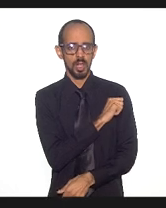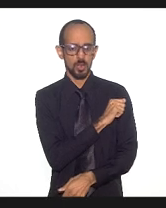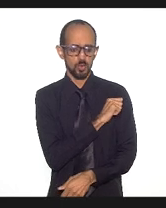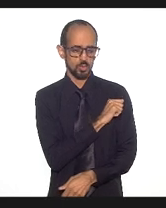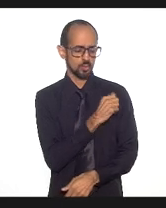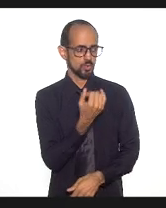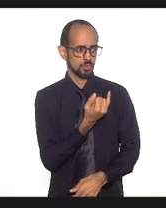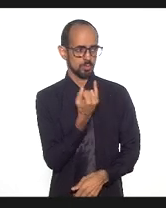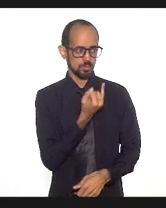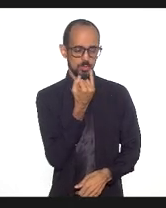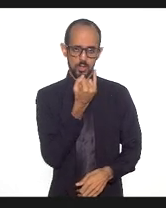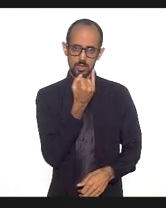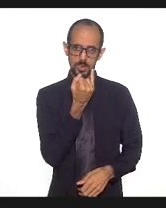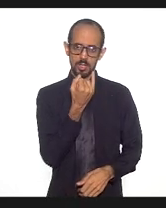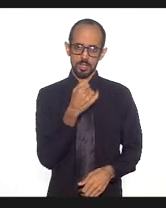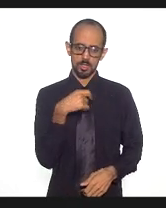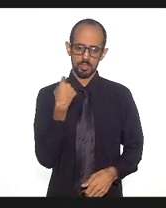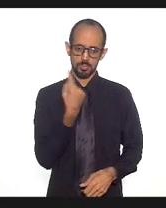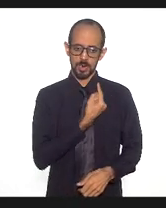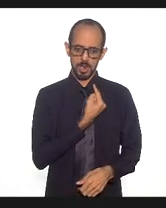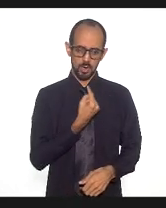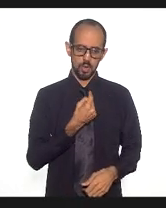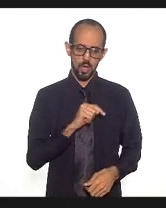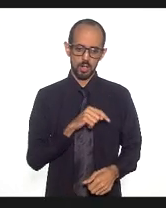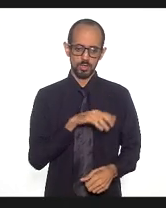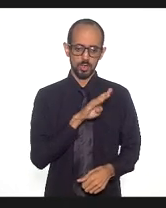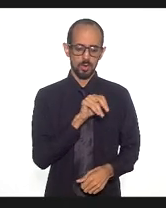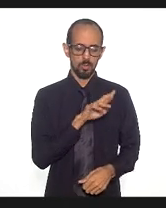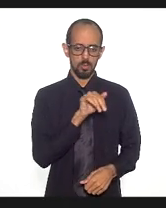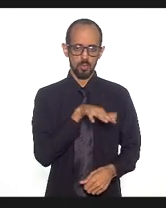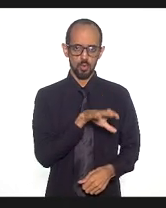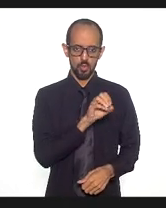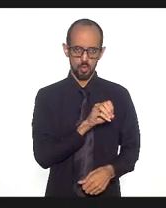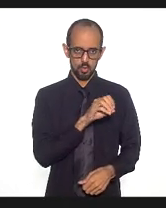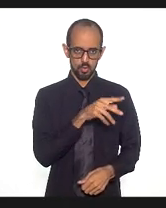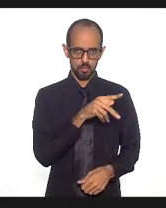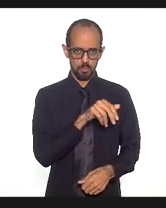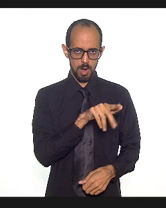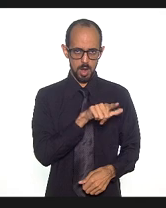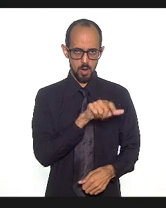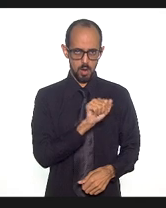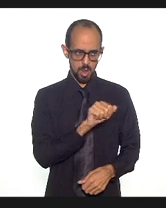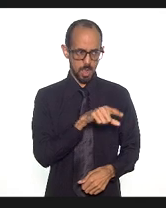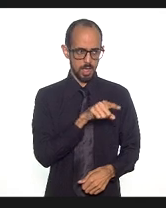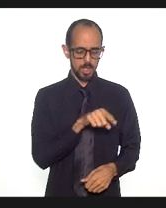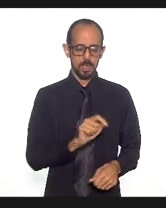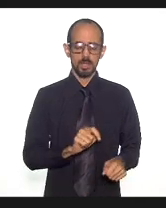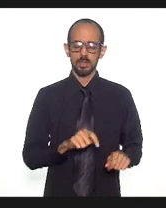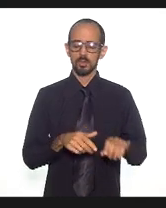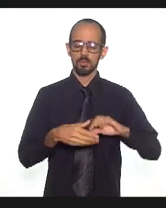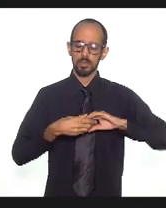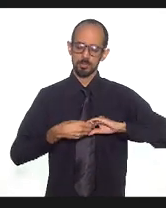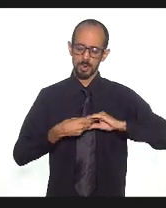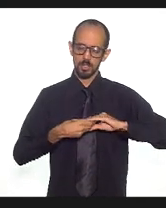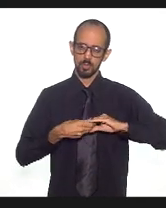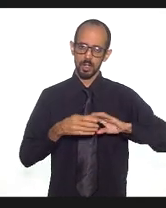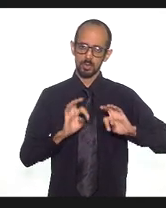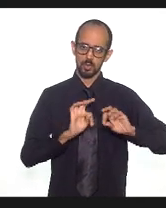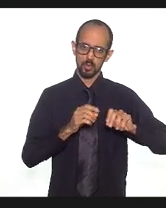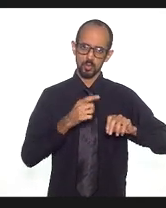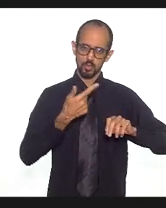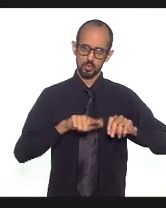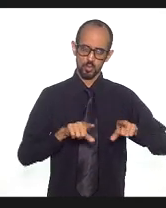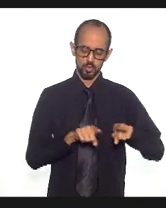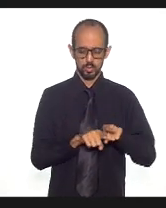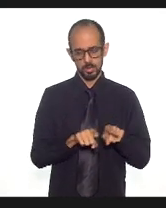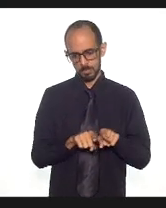extrema importância e relevância na figura do Bruno de Paula, cumprimento também todos os demais, e